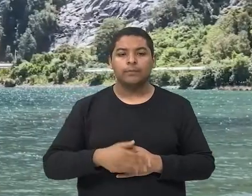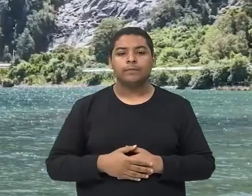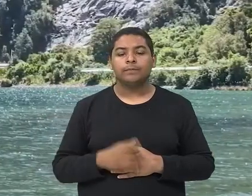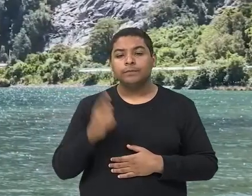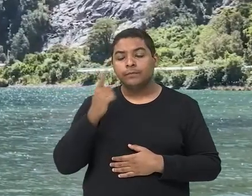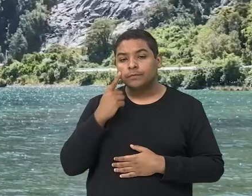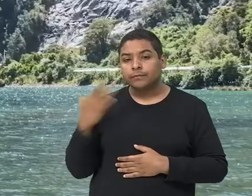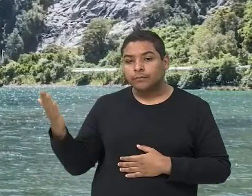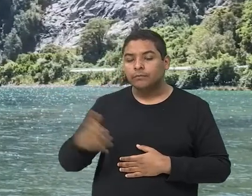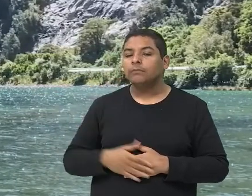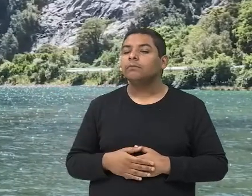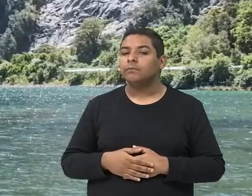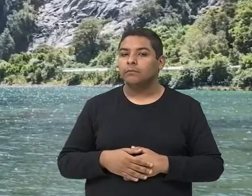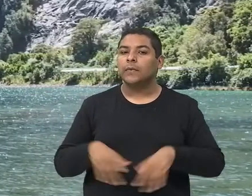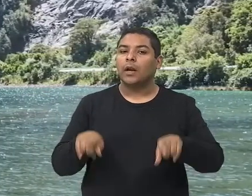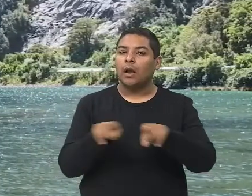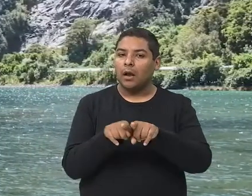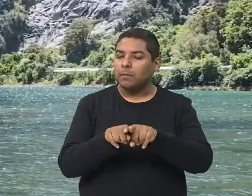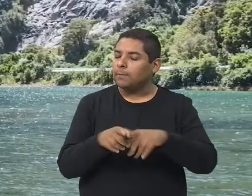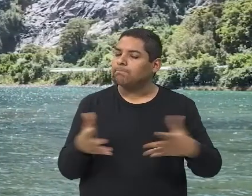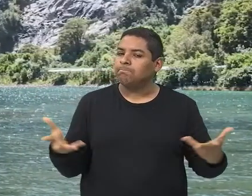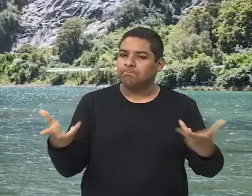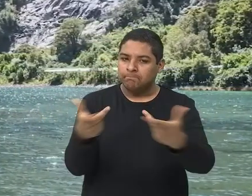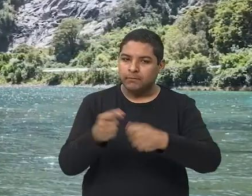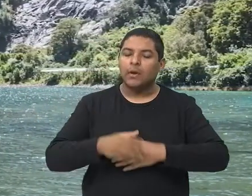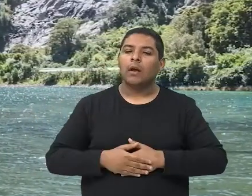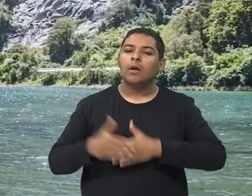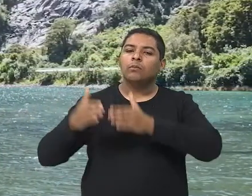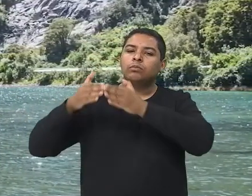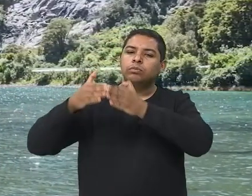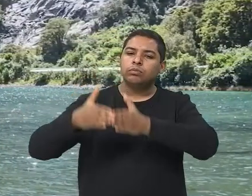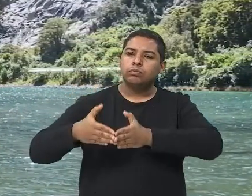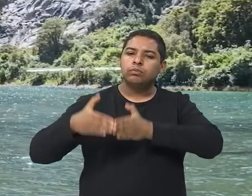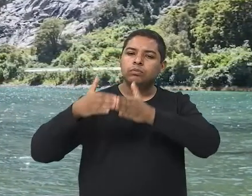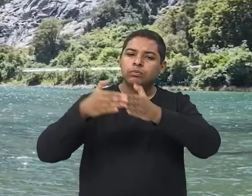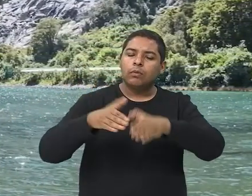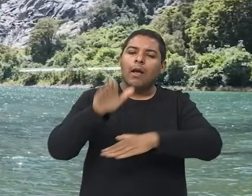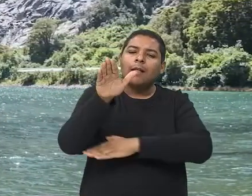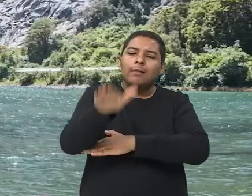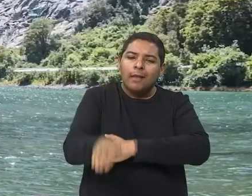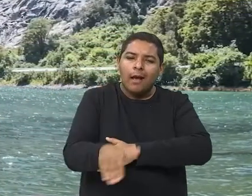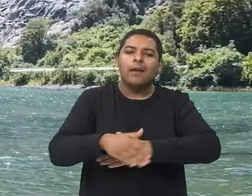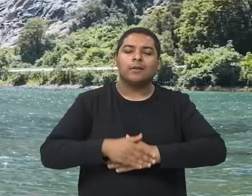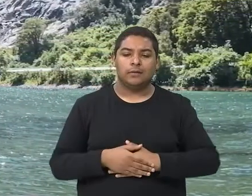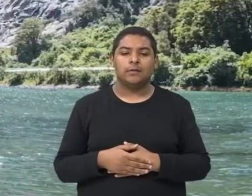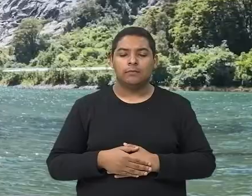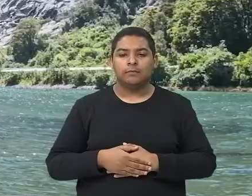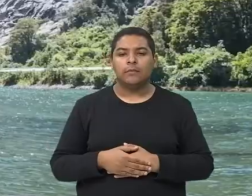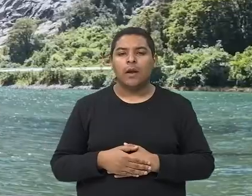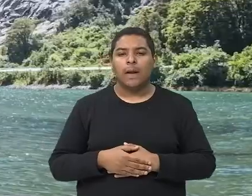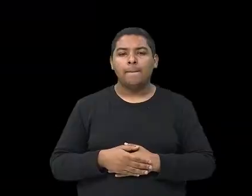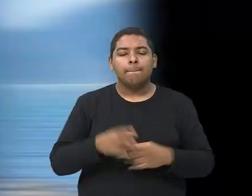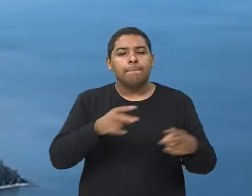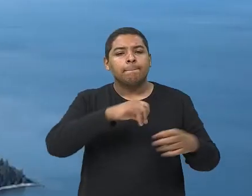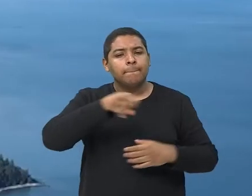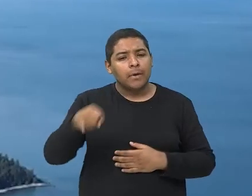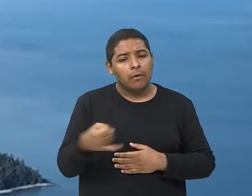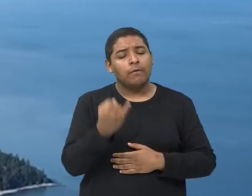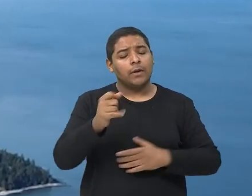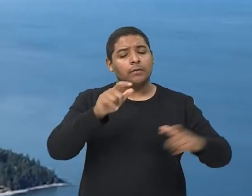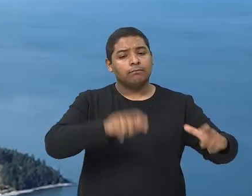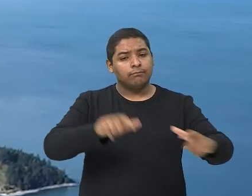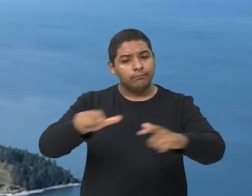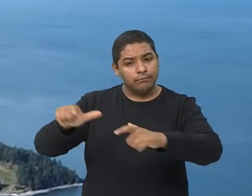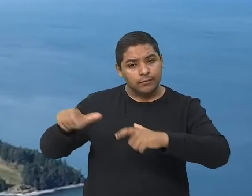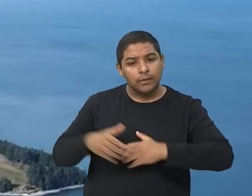Encante-se com a grandeza de Milford Sound, em um cruzeiro vespertino, partindo de Queenstown, e desfrute de seus impressionantes fiordes,